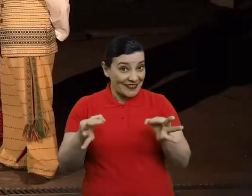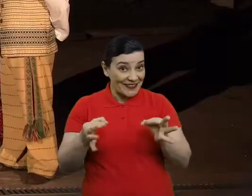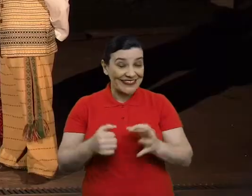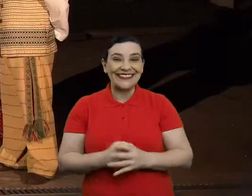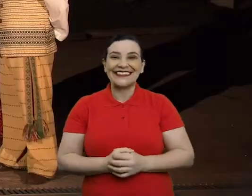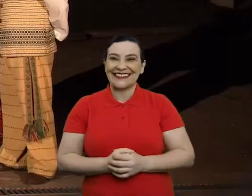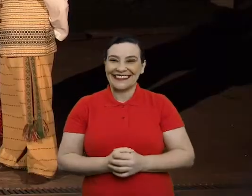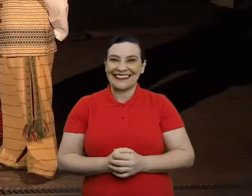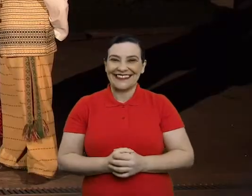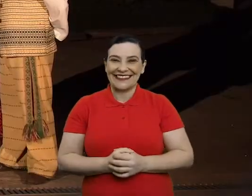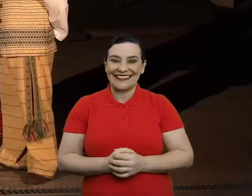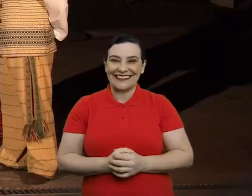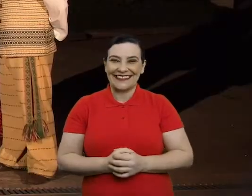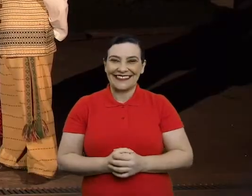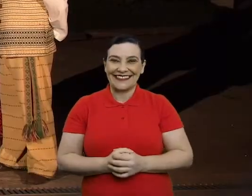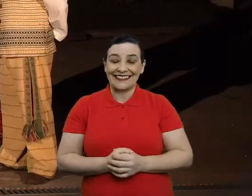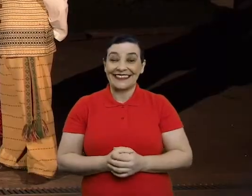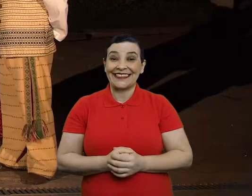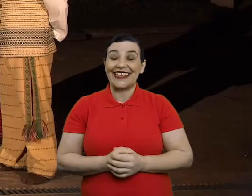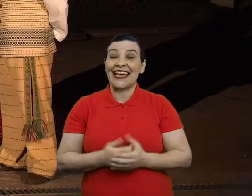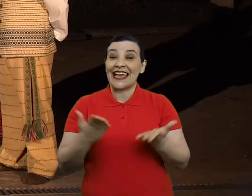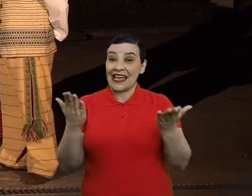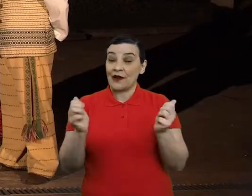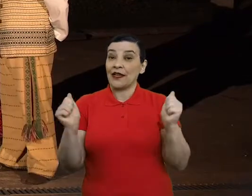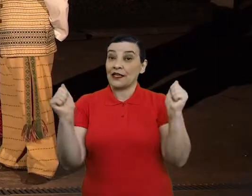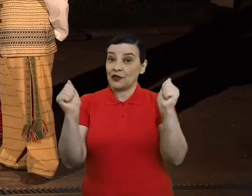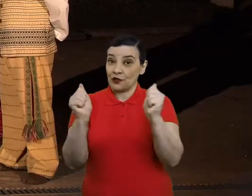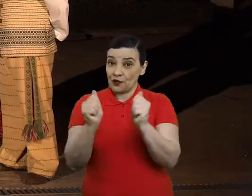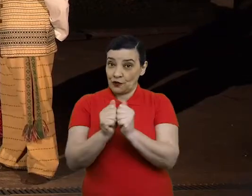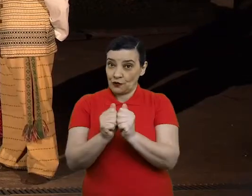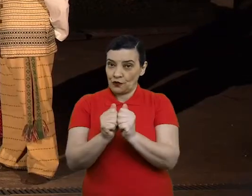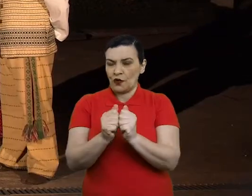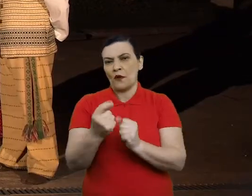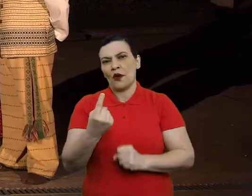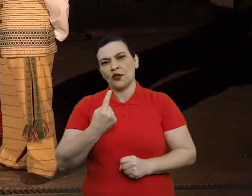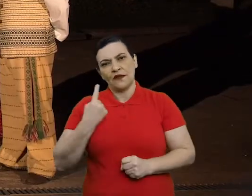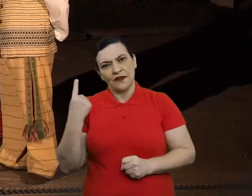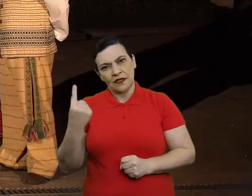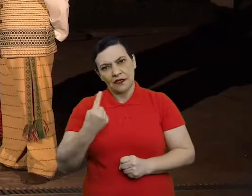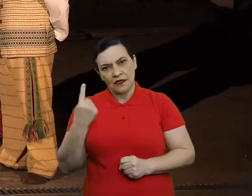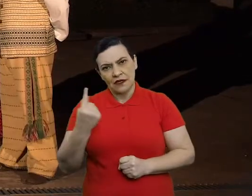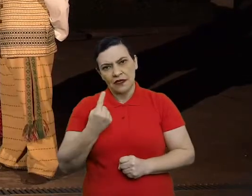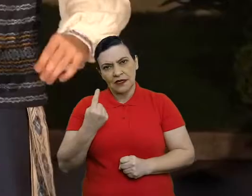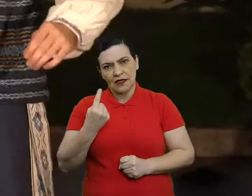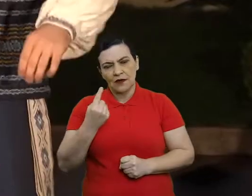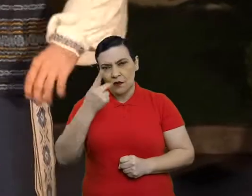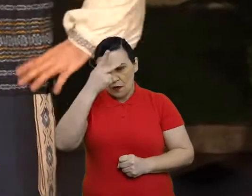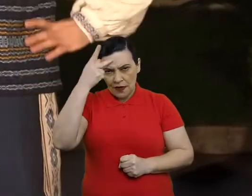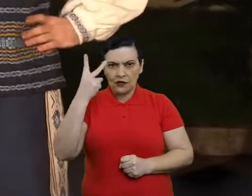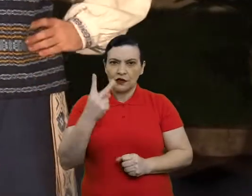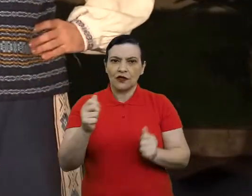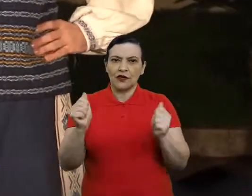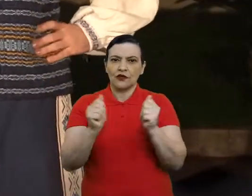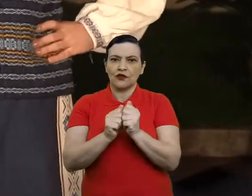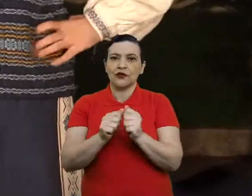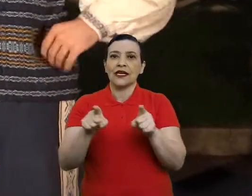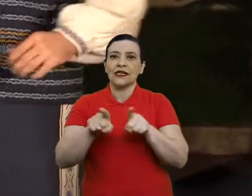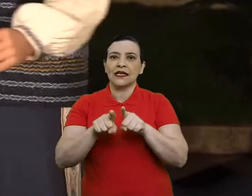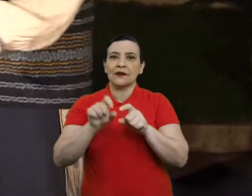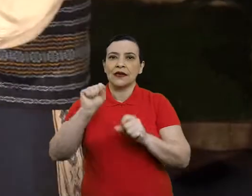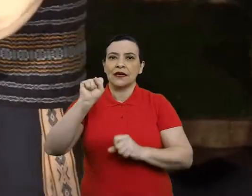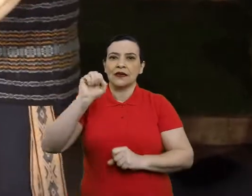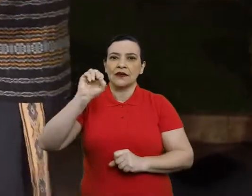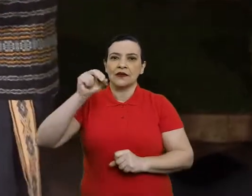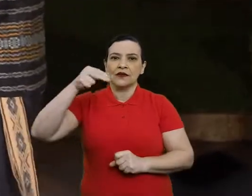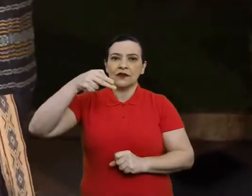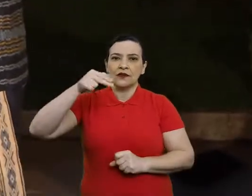Certo? Agora, junto com a parceira também, esse passo pode fazer sozinho ou junto com a parceira, tem o shonines.